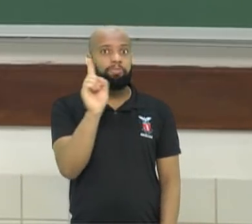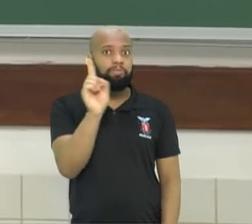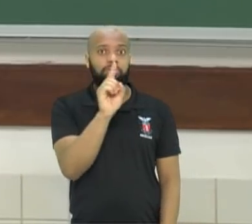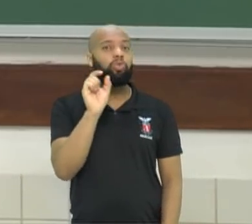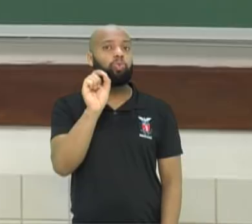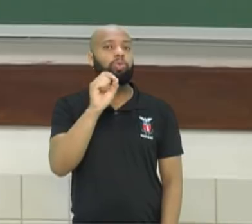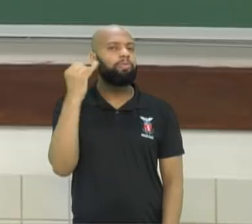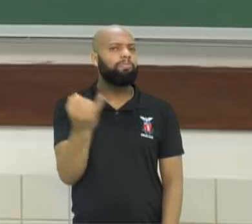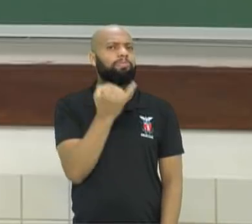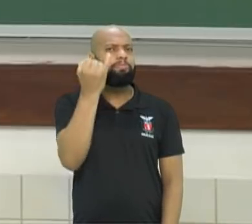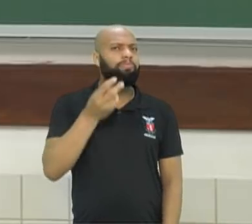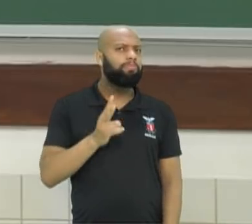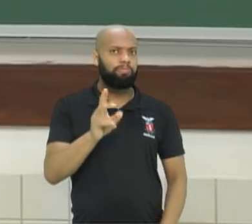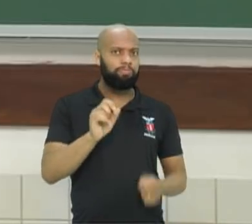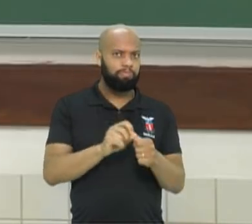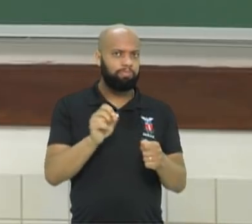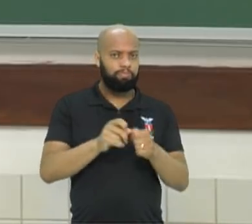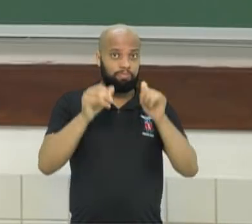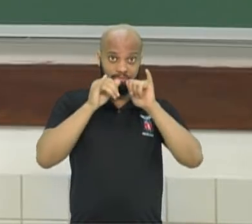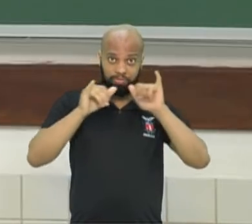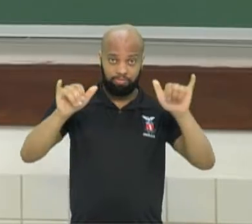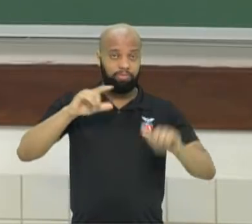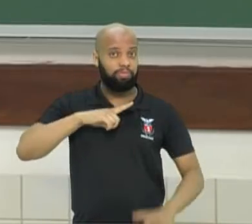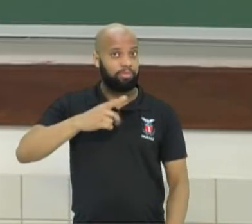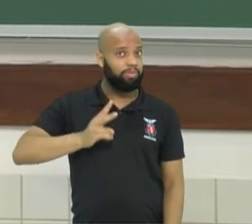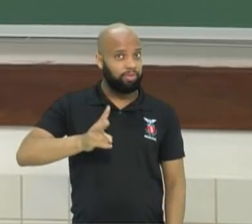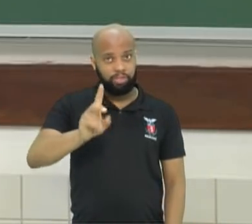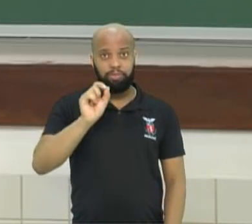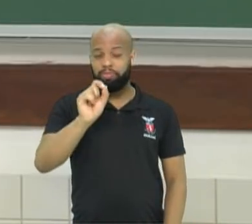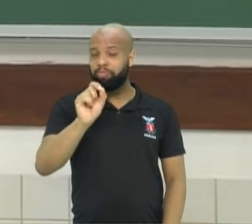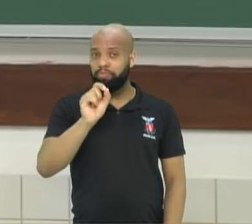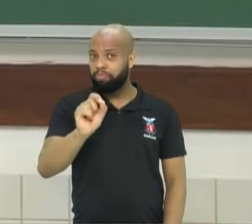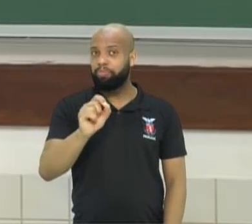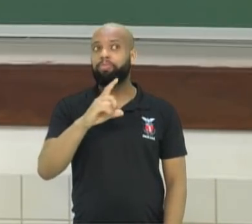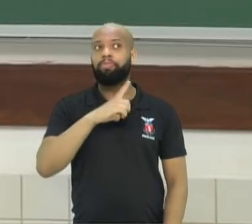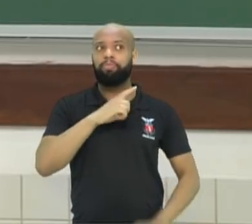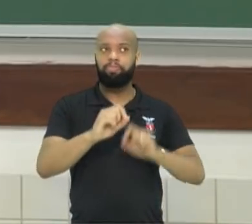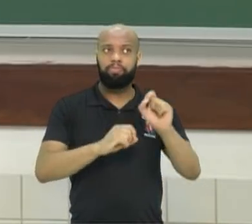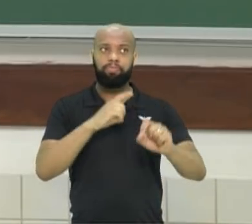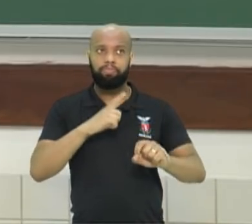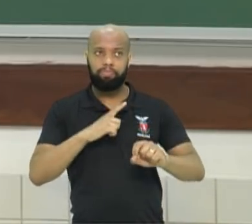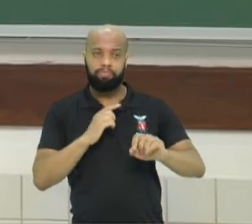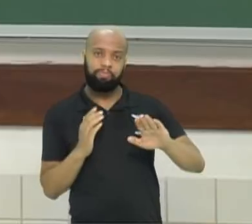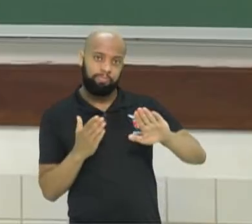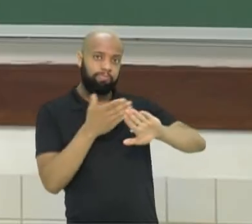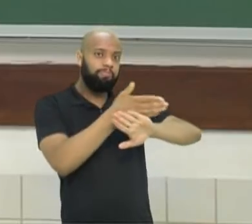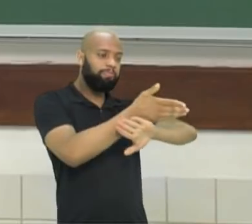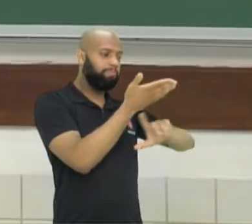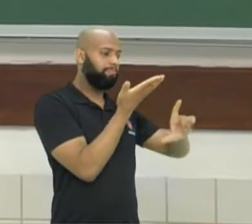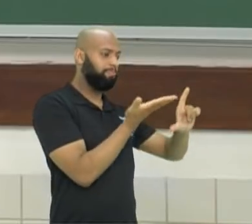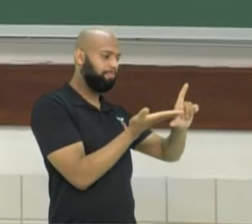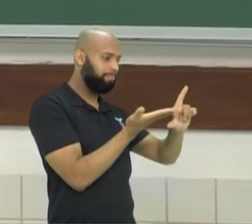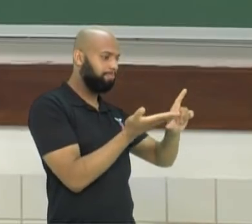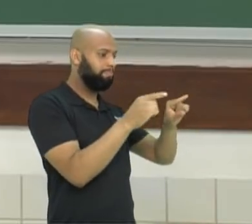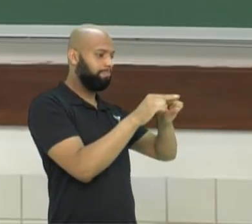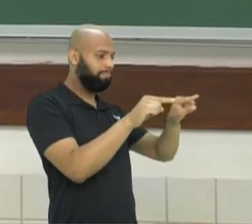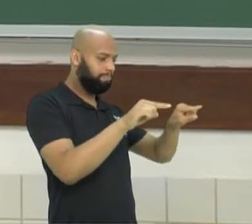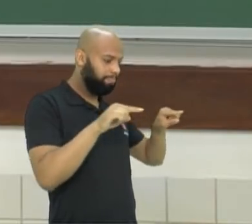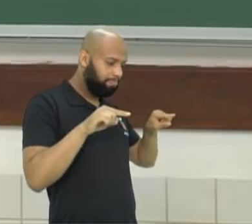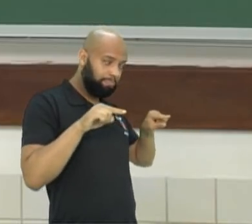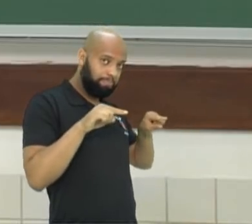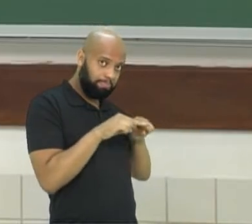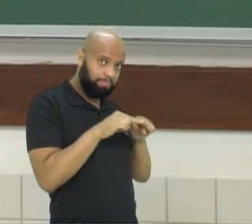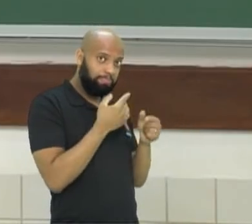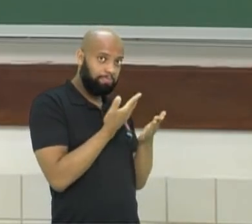esquecer de fazer sempre que a Teacher Pat fala para vocês? A gente não pode esquecer de marcar a nossa atividade como